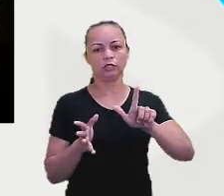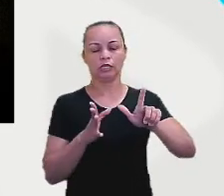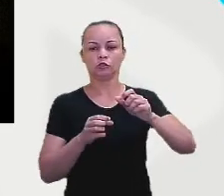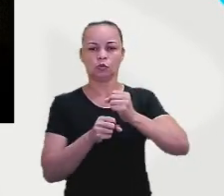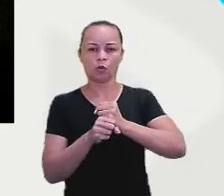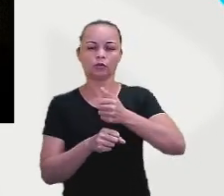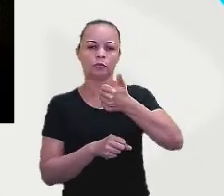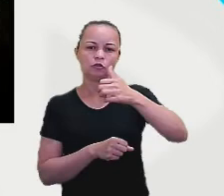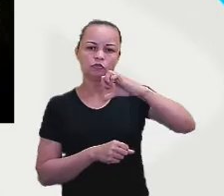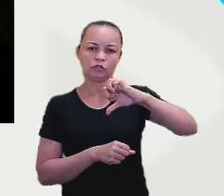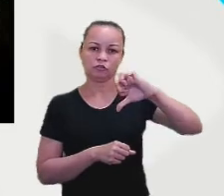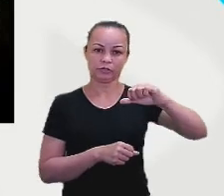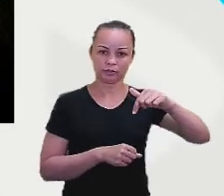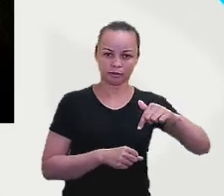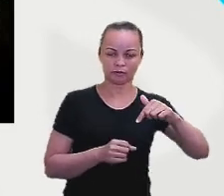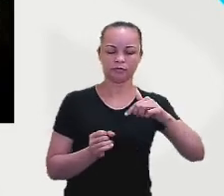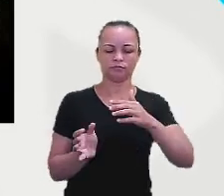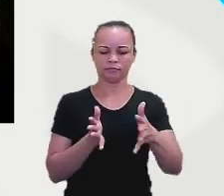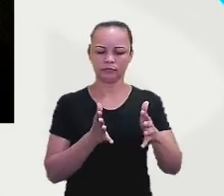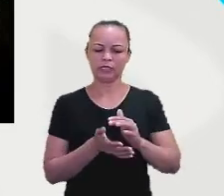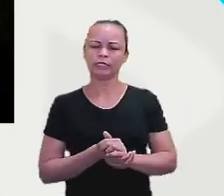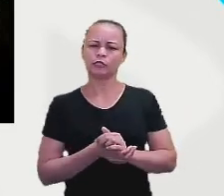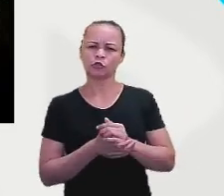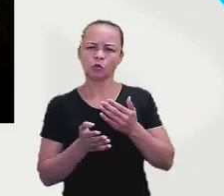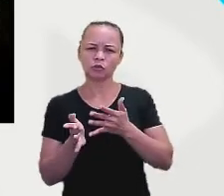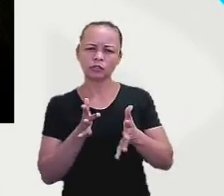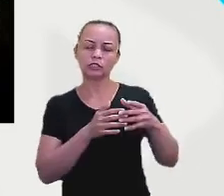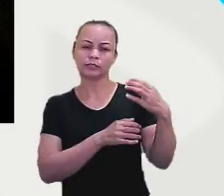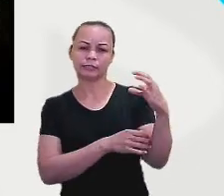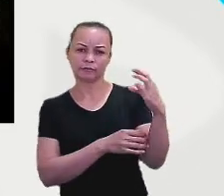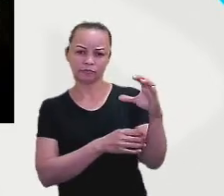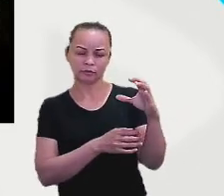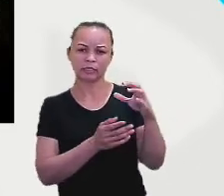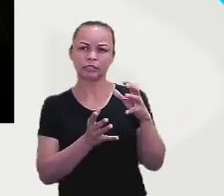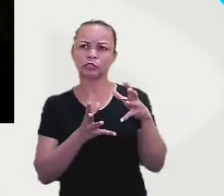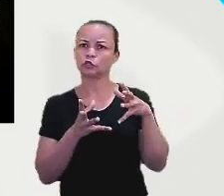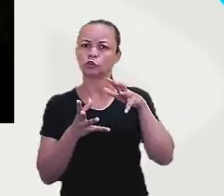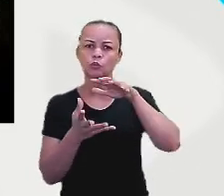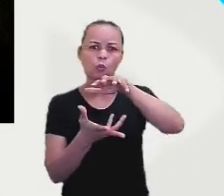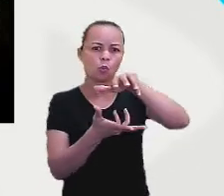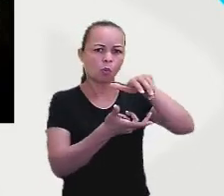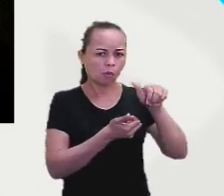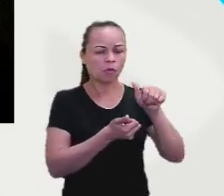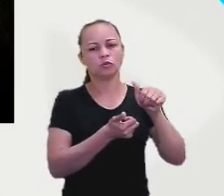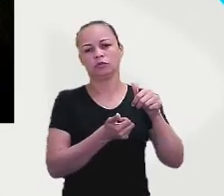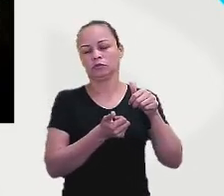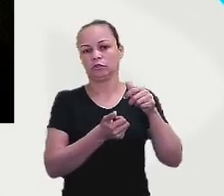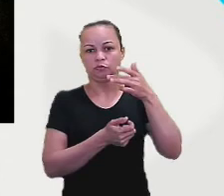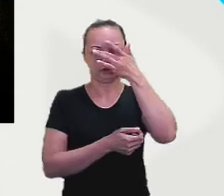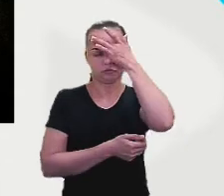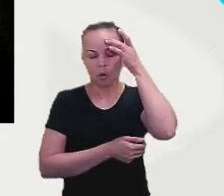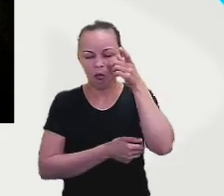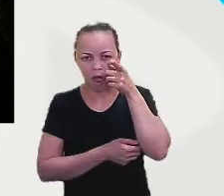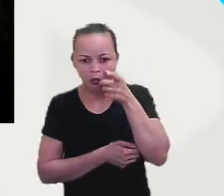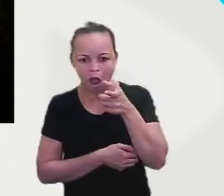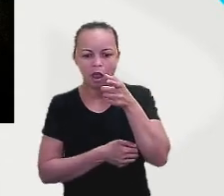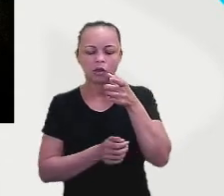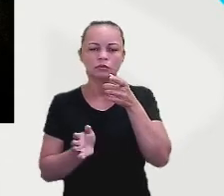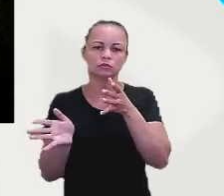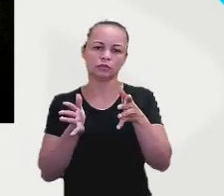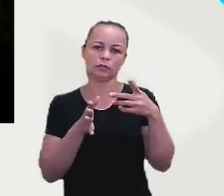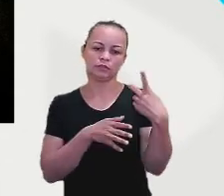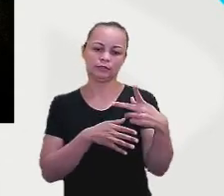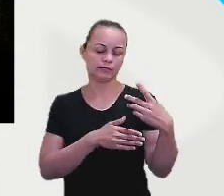a atenção de toda a comunidade científica e, por que não dizer, de todo mundo. Todo mundo ficou impressionado. Porque, gente, a partir disso